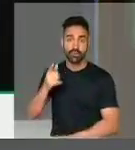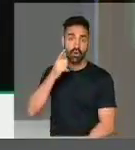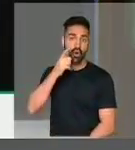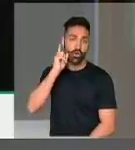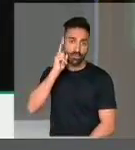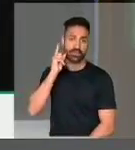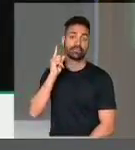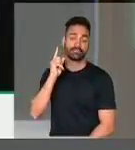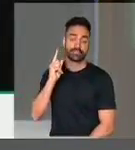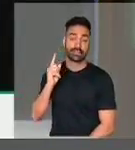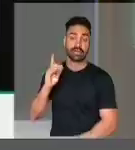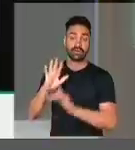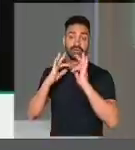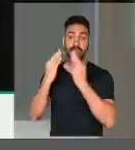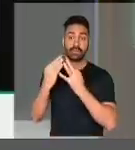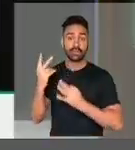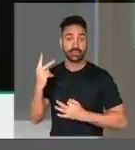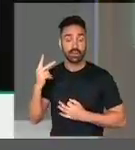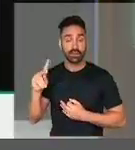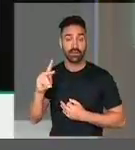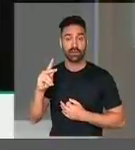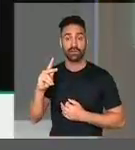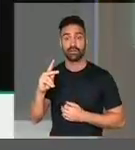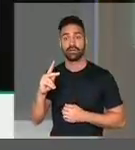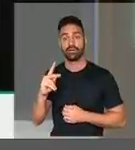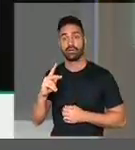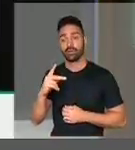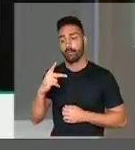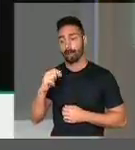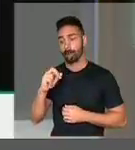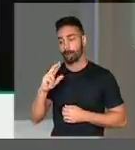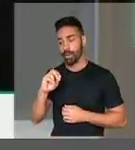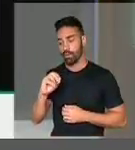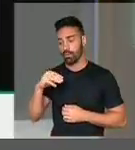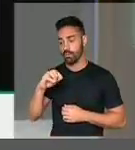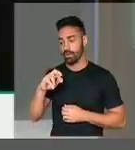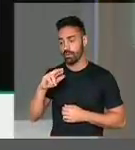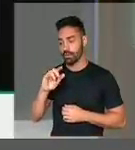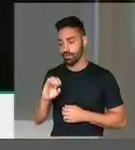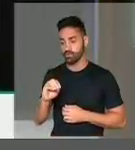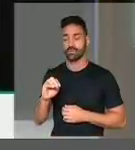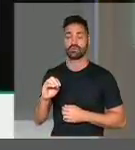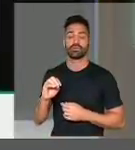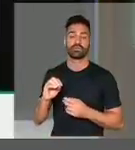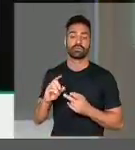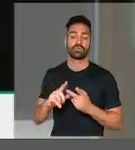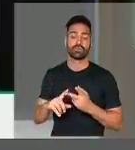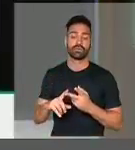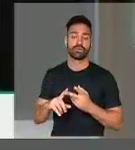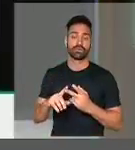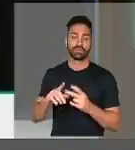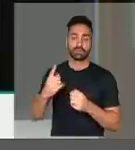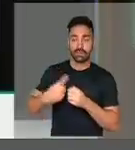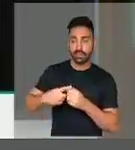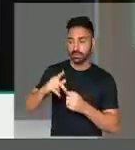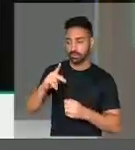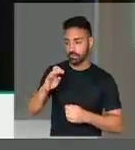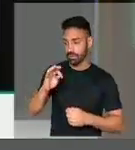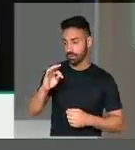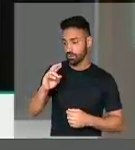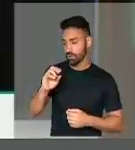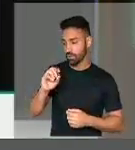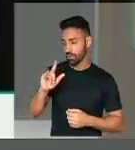ontem, a sua família, a pessoa do Paulo Mariano, do Lero, lá de Petrolina, nossas